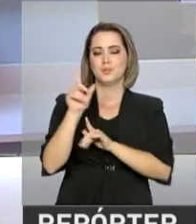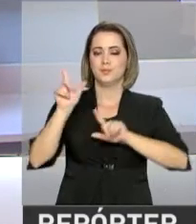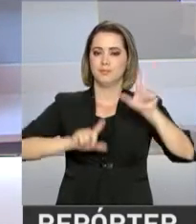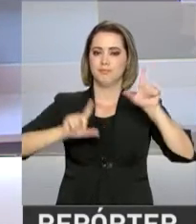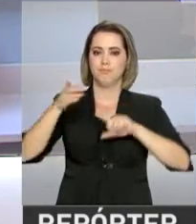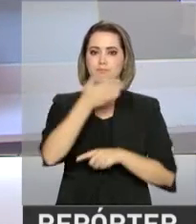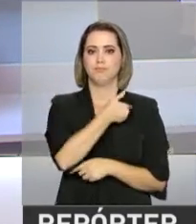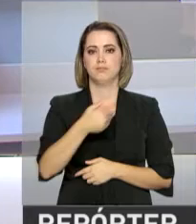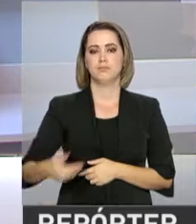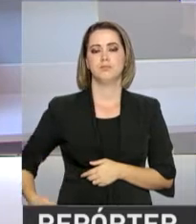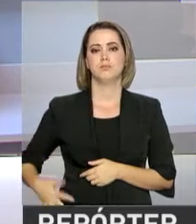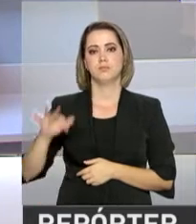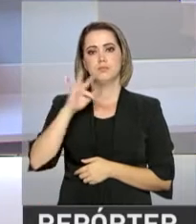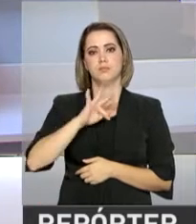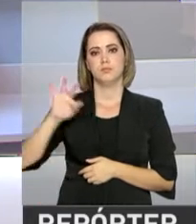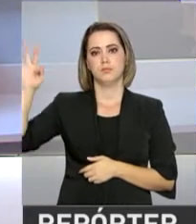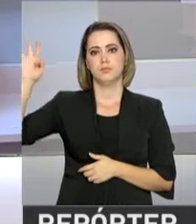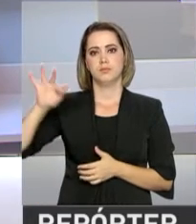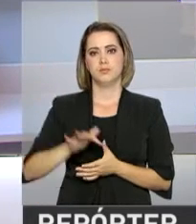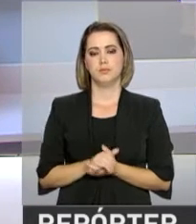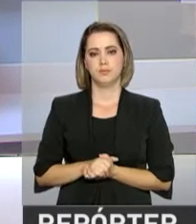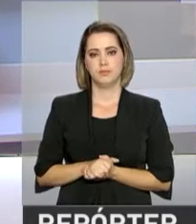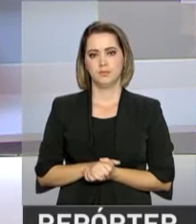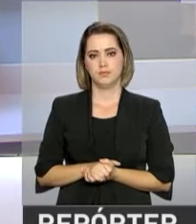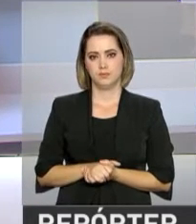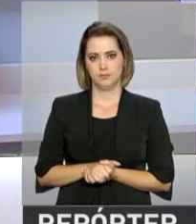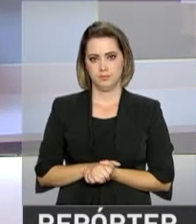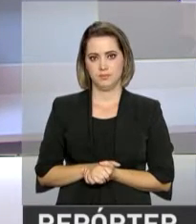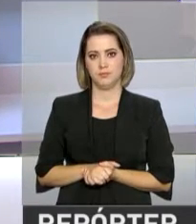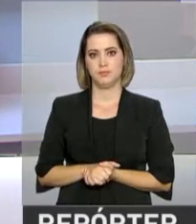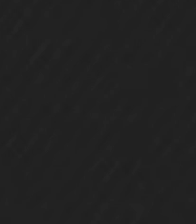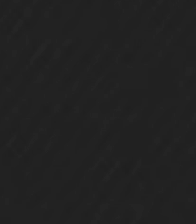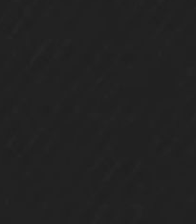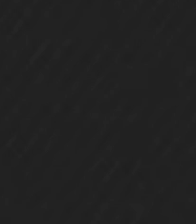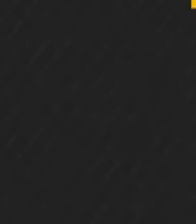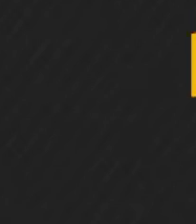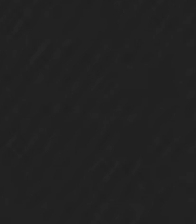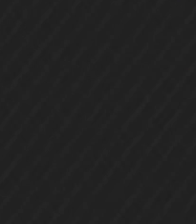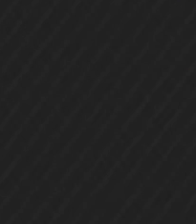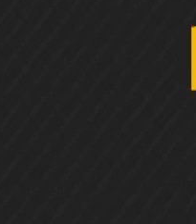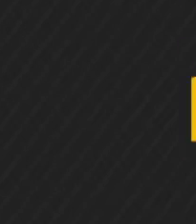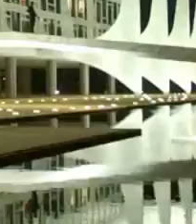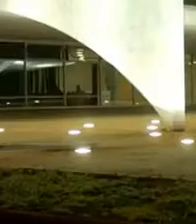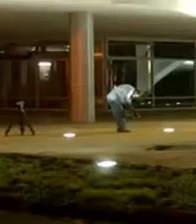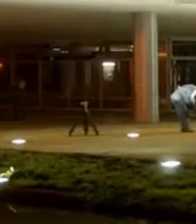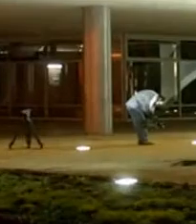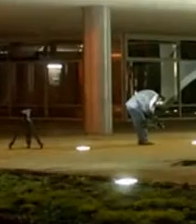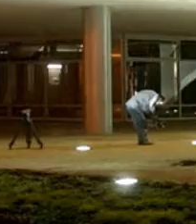continue com a gente na NBR, a TV do Governo Federal.